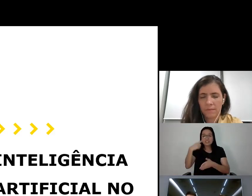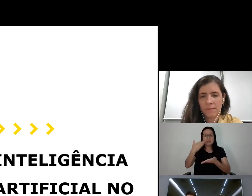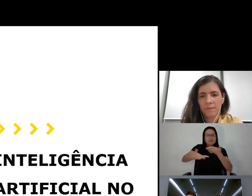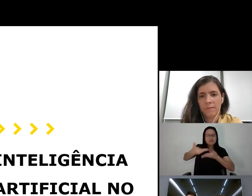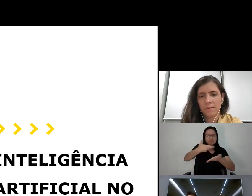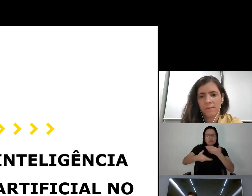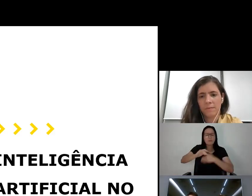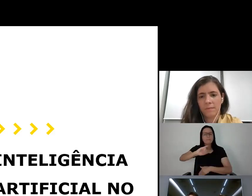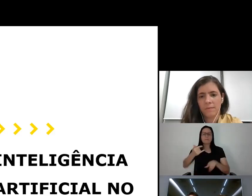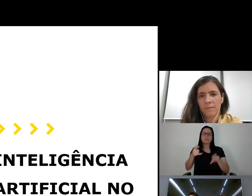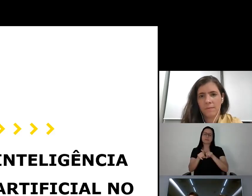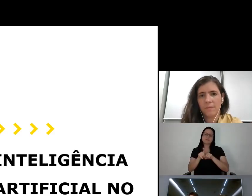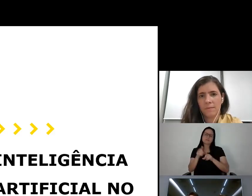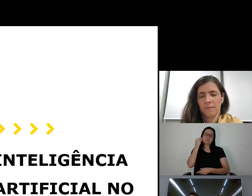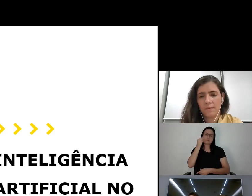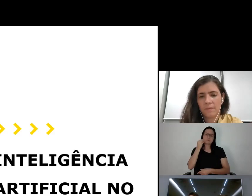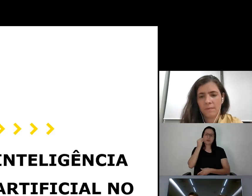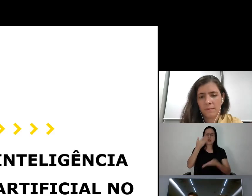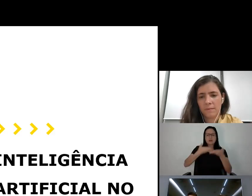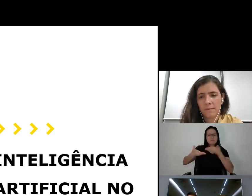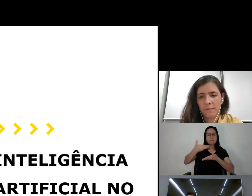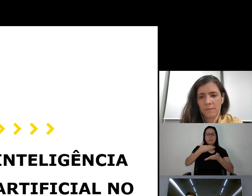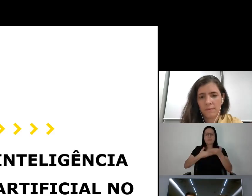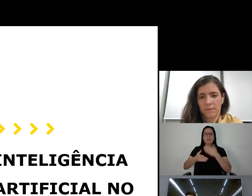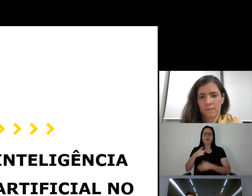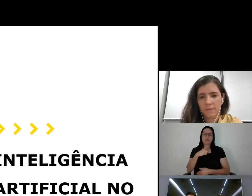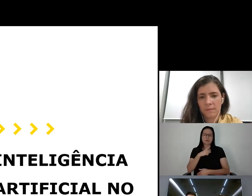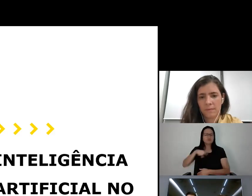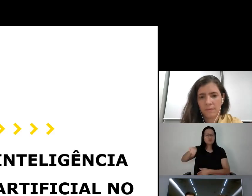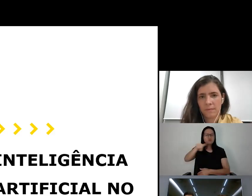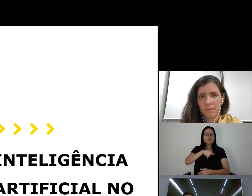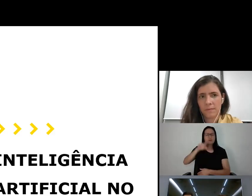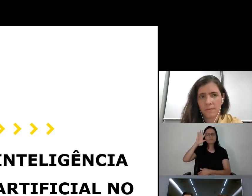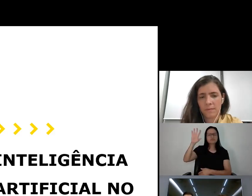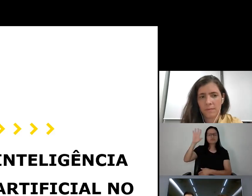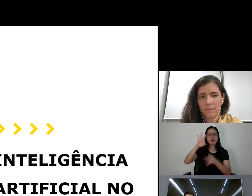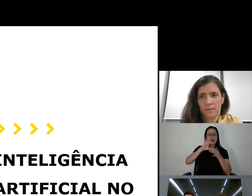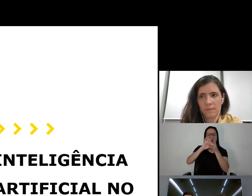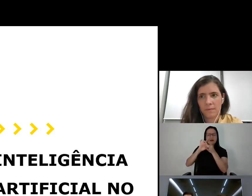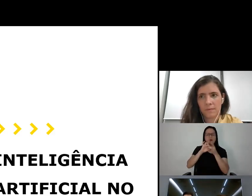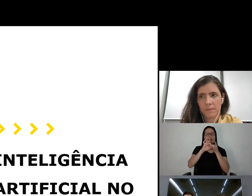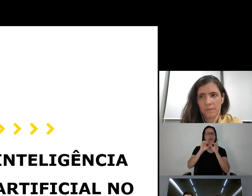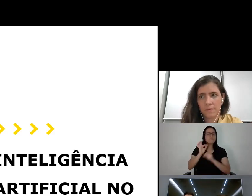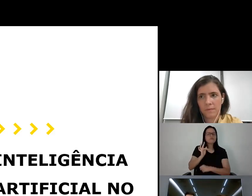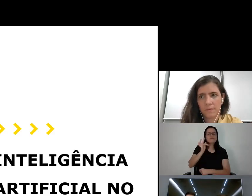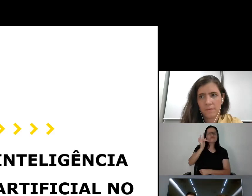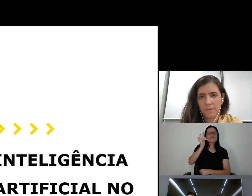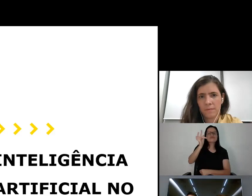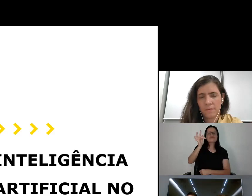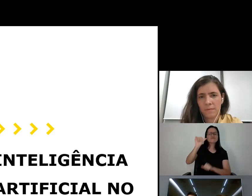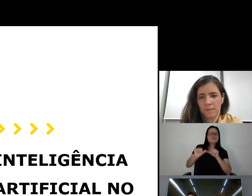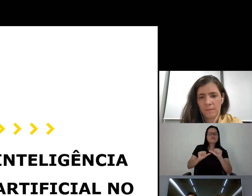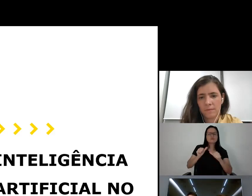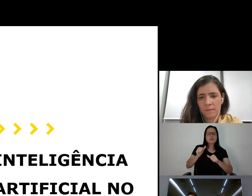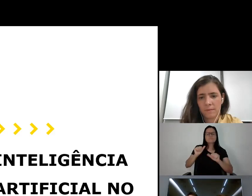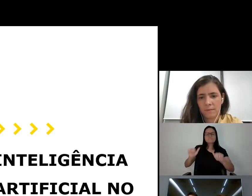a gente quer trocar experiências, a gente quer que todo mundo tenha o mesmo pensamento sempre para o futuro, sempre para a inovação, que a gente